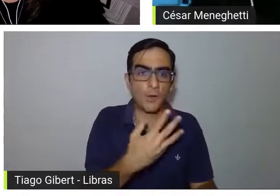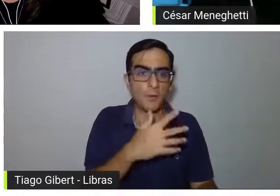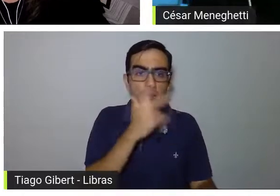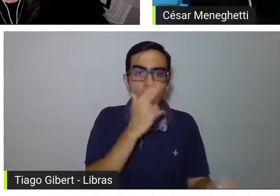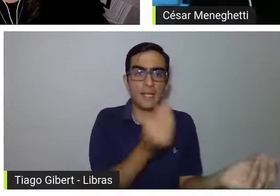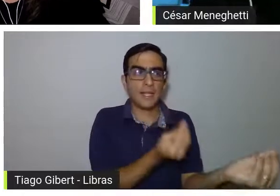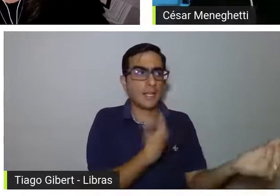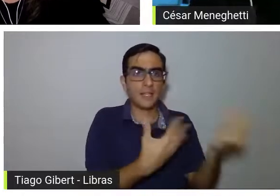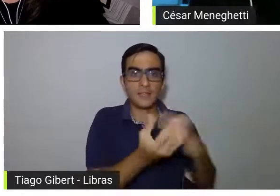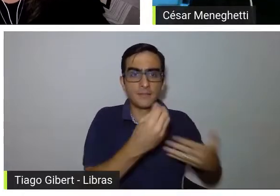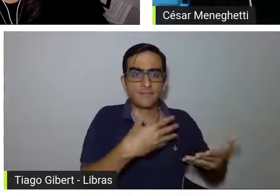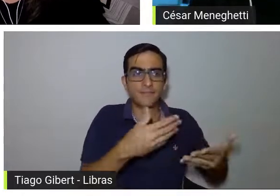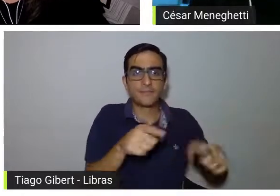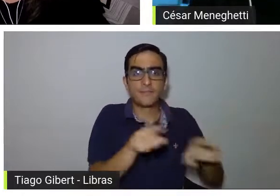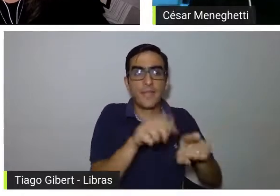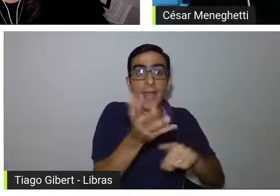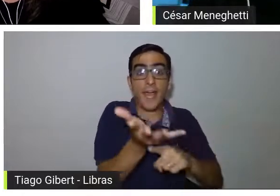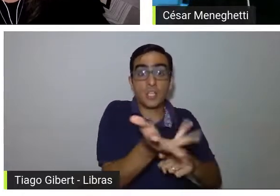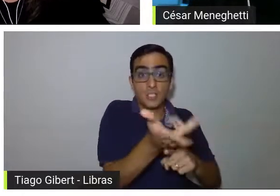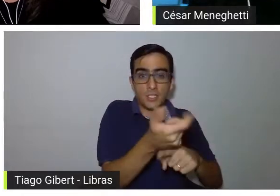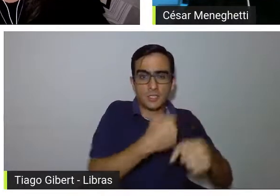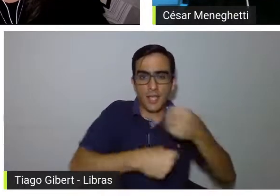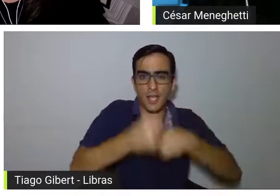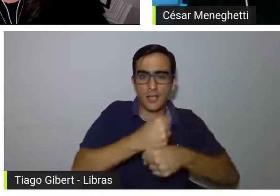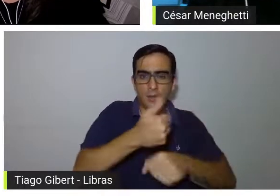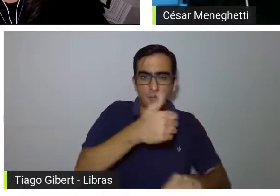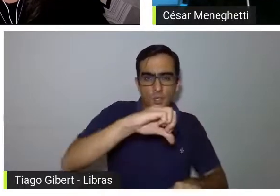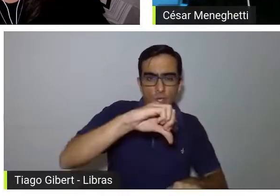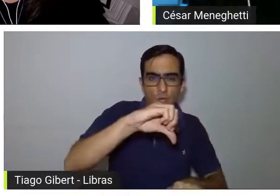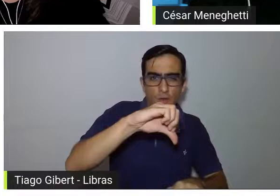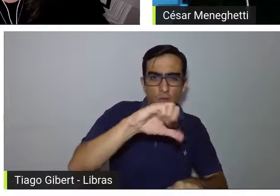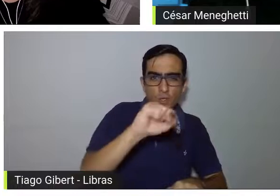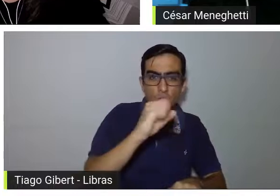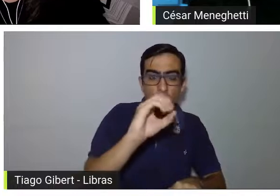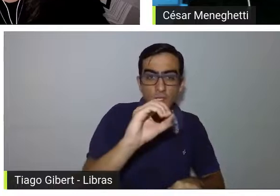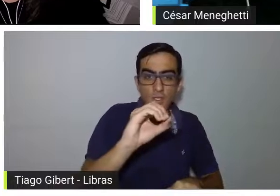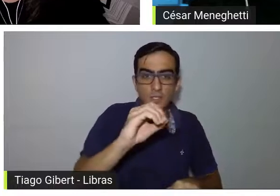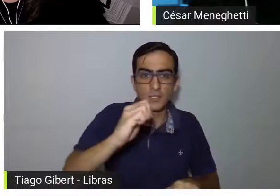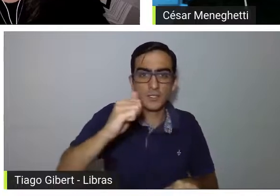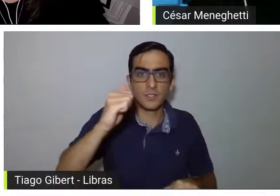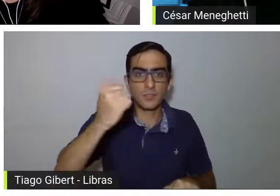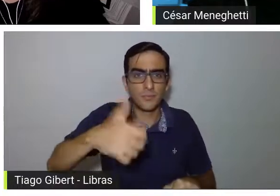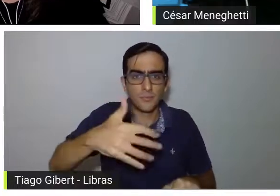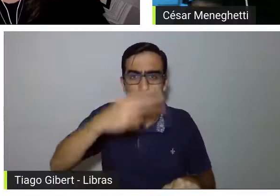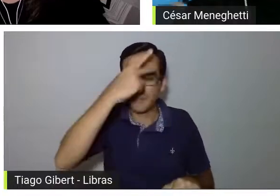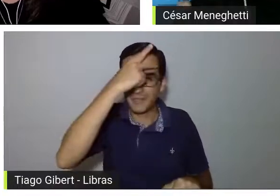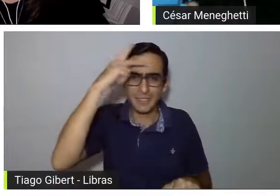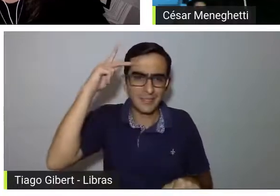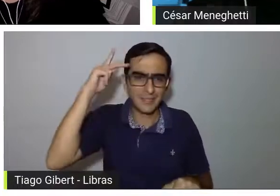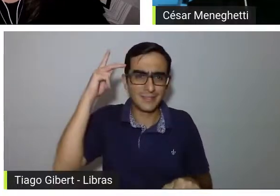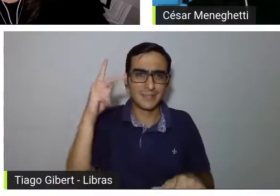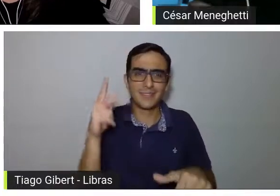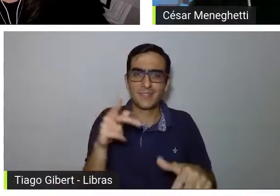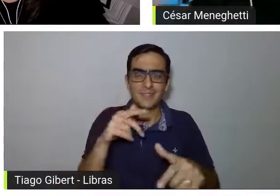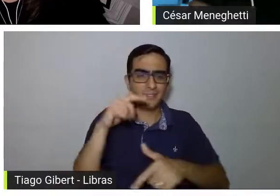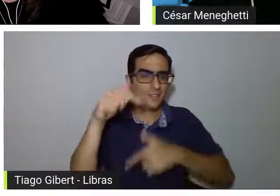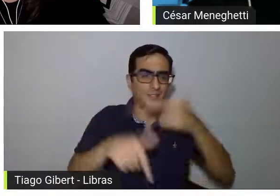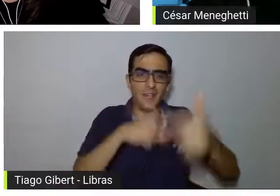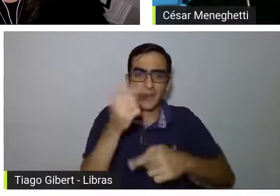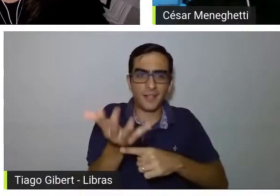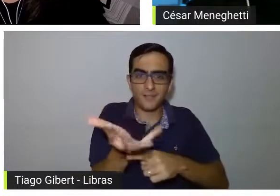de artistas dos anos 80, na minha época. Tinham várias pessoas incríveis que saíram de lá e